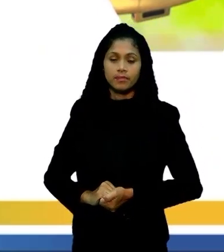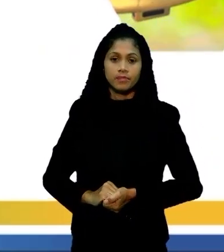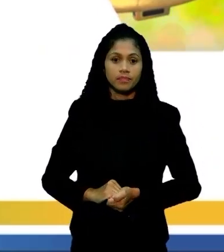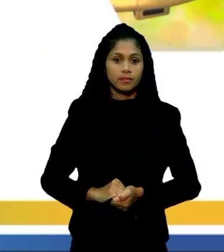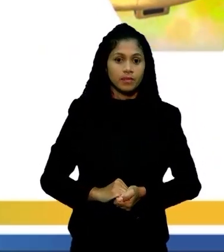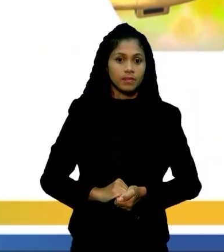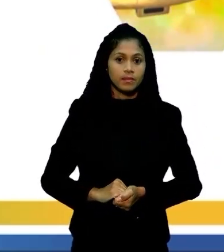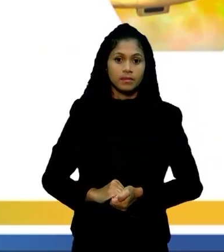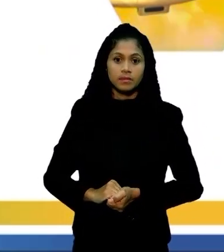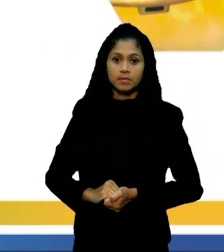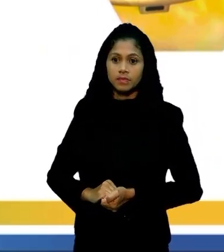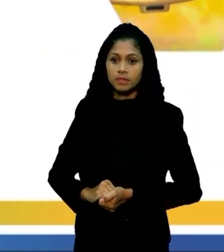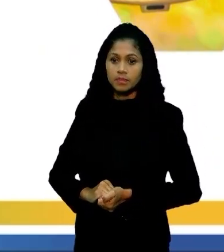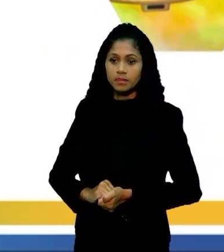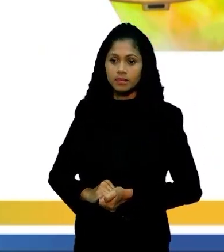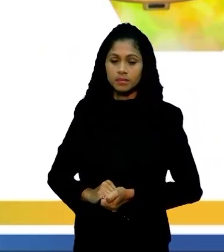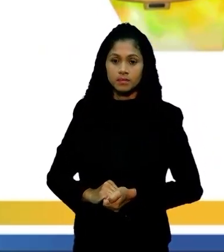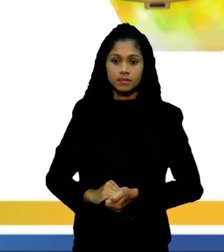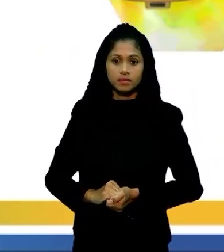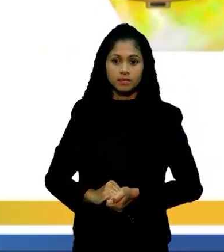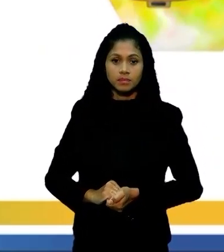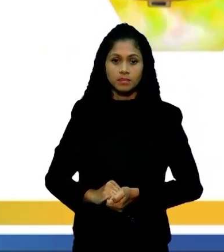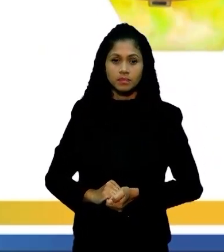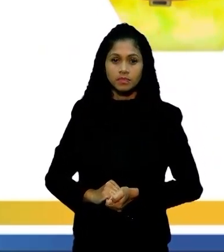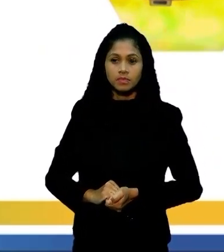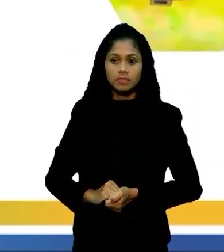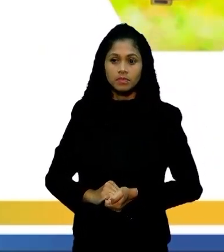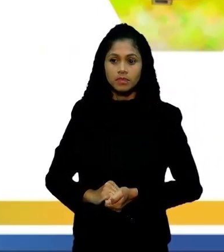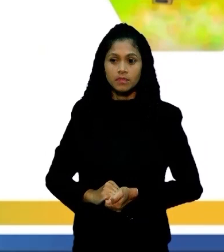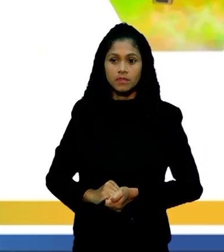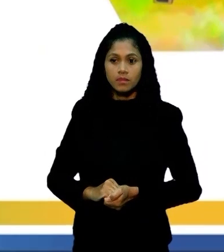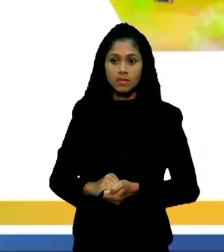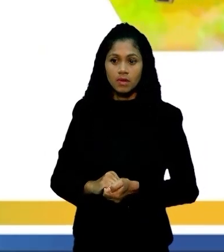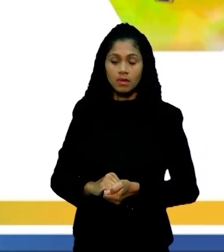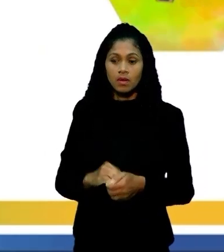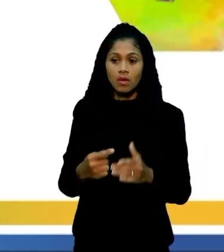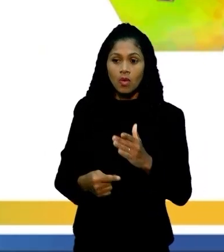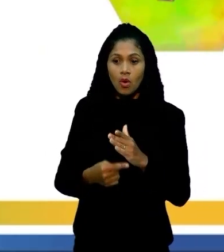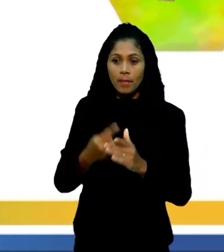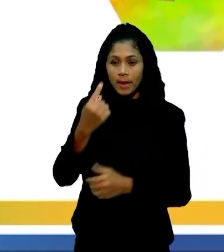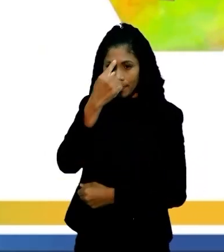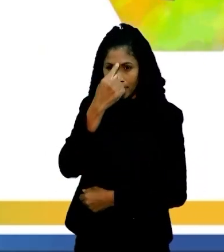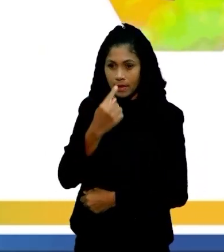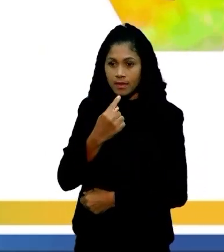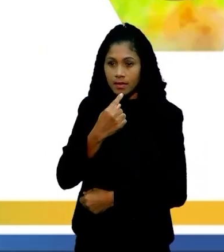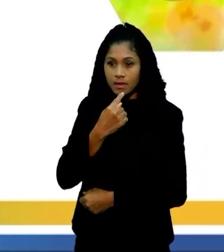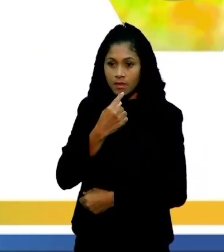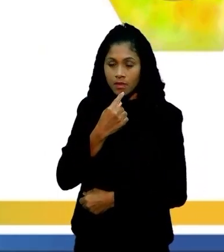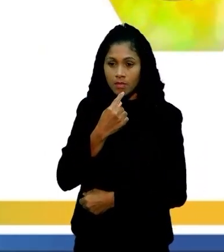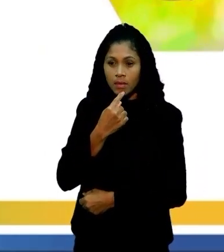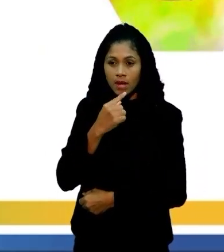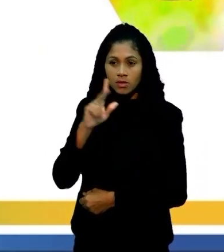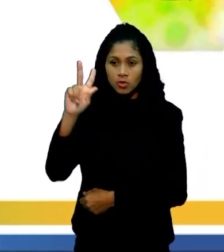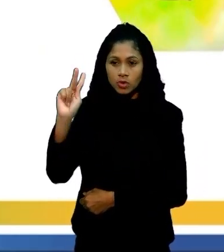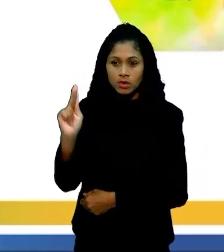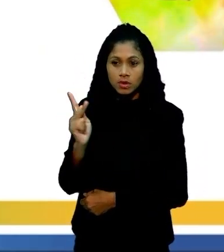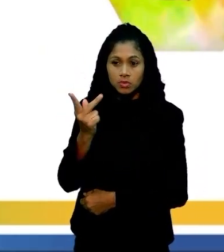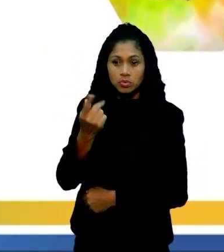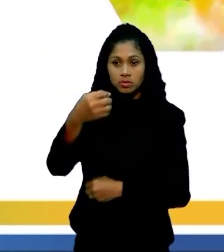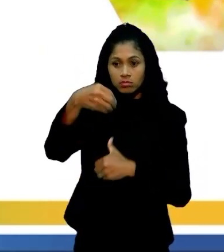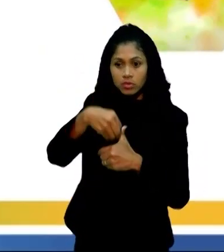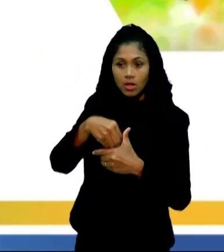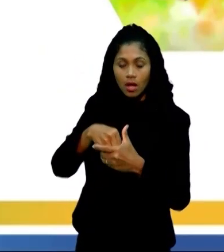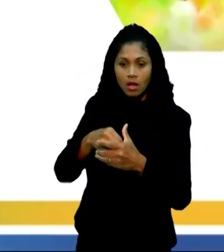primeiro hexágono, nós temos aí eu fazendo um experimento, explodindo o gás hidrogênio que está dentro de um